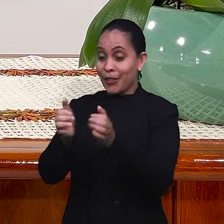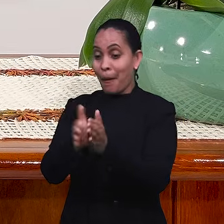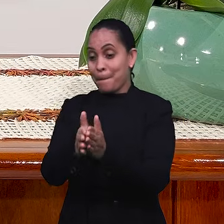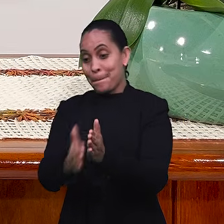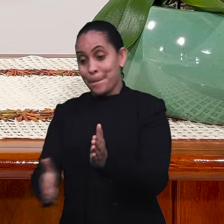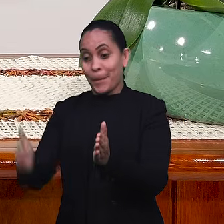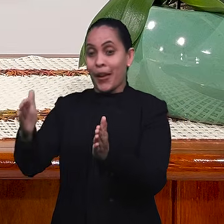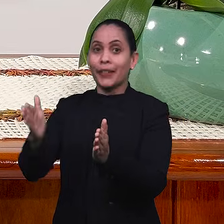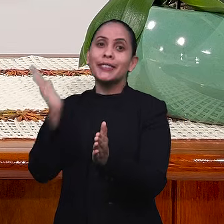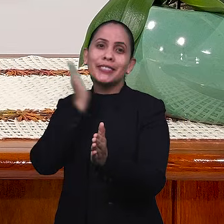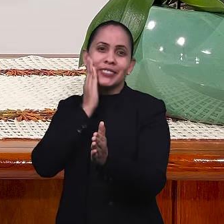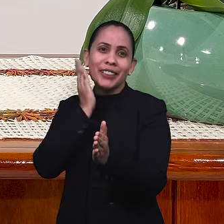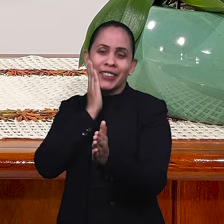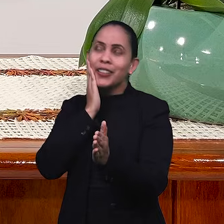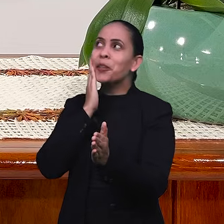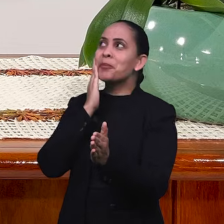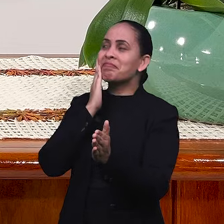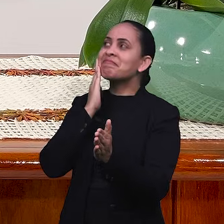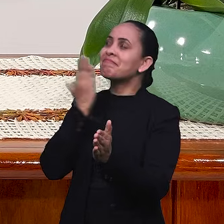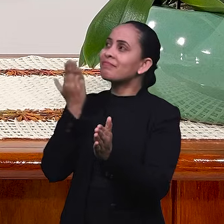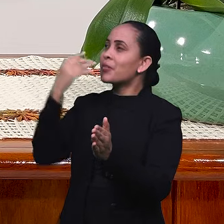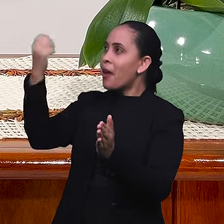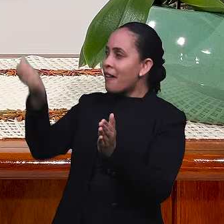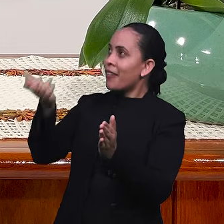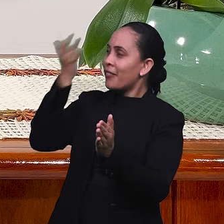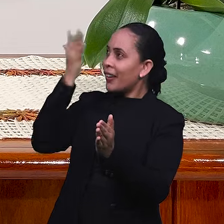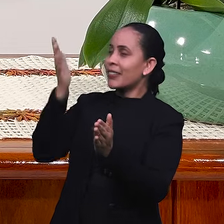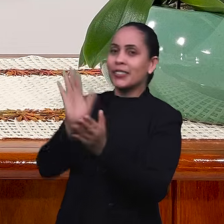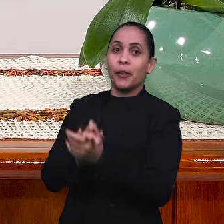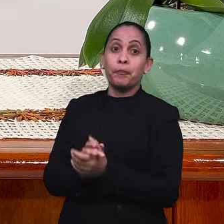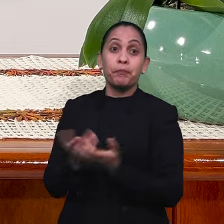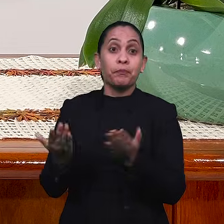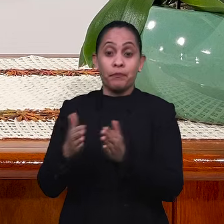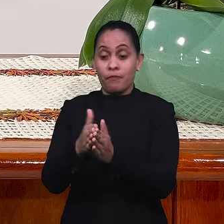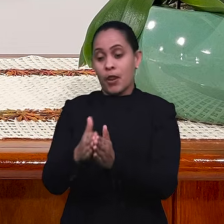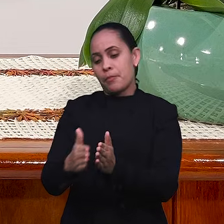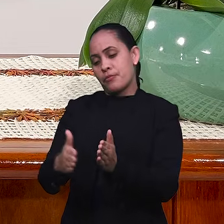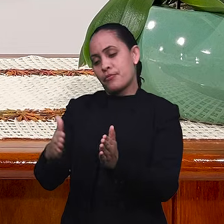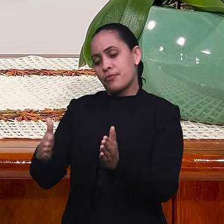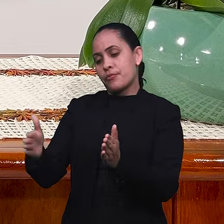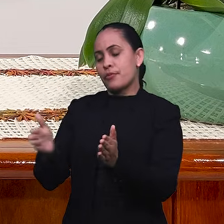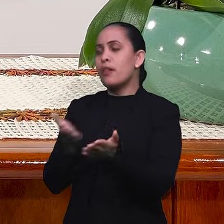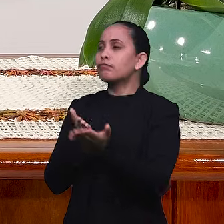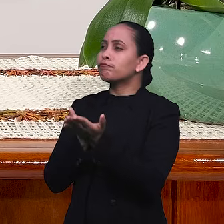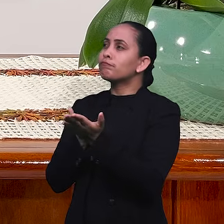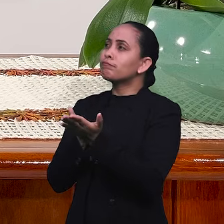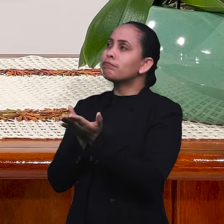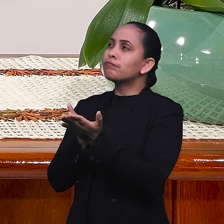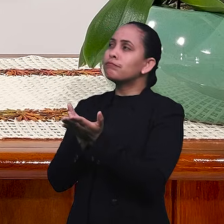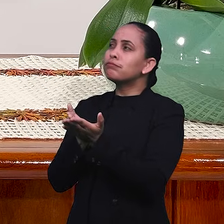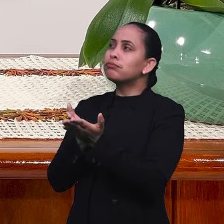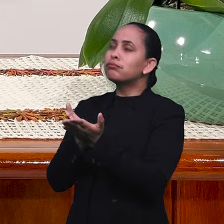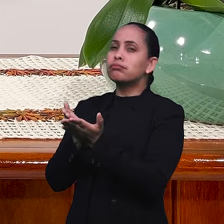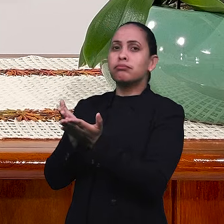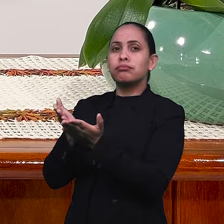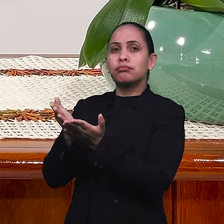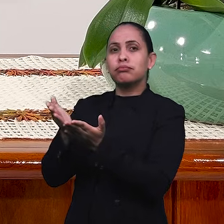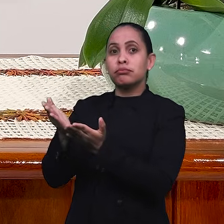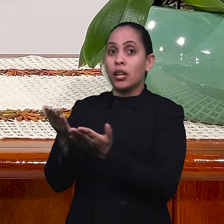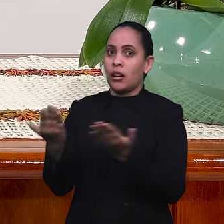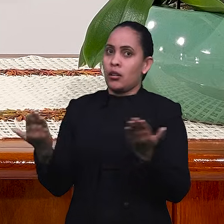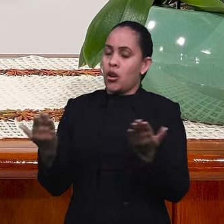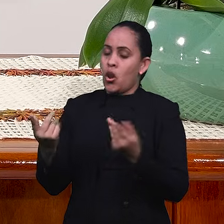o reconhecemos por revelação, nós iniciamos uma caminhada, agora debaixo